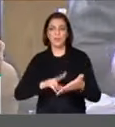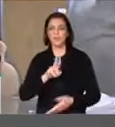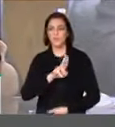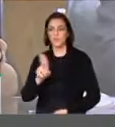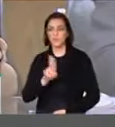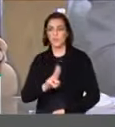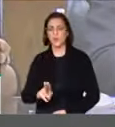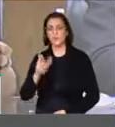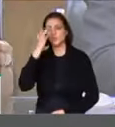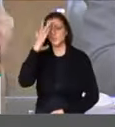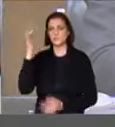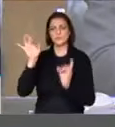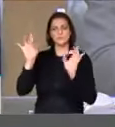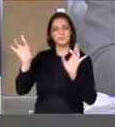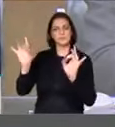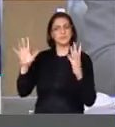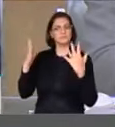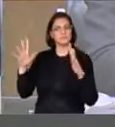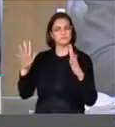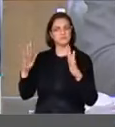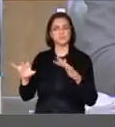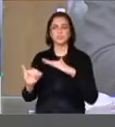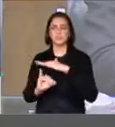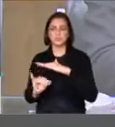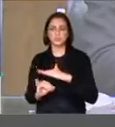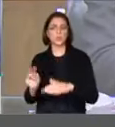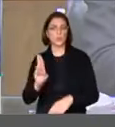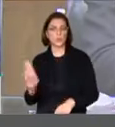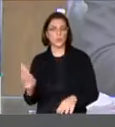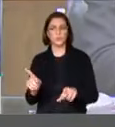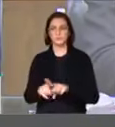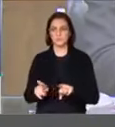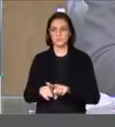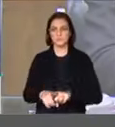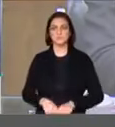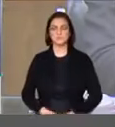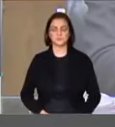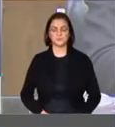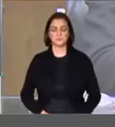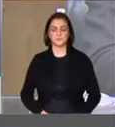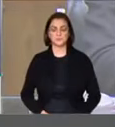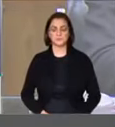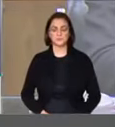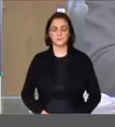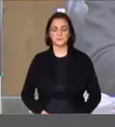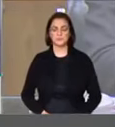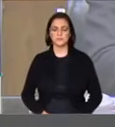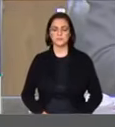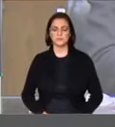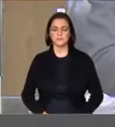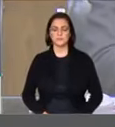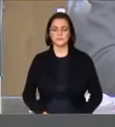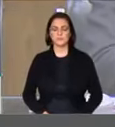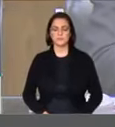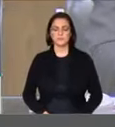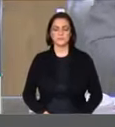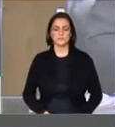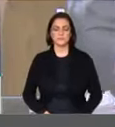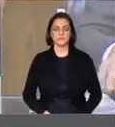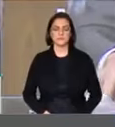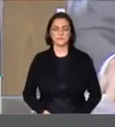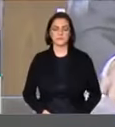pessoas homenageadas e as instituições também. Dizer que, como já foi afirmado,